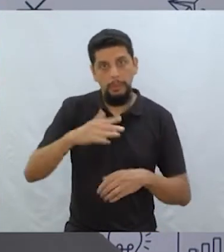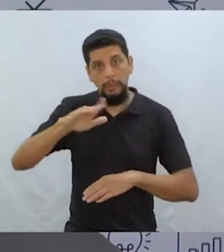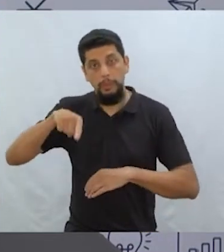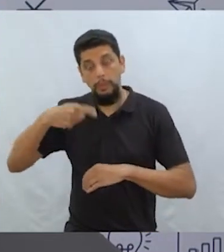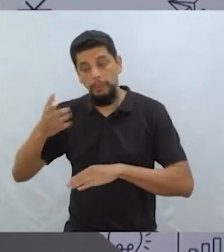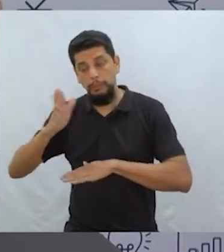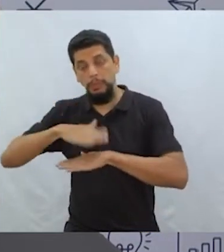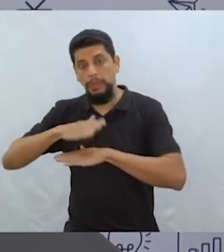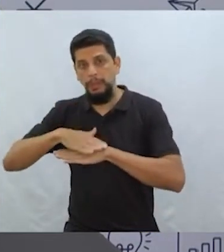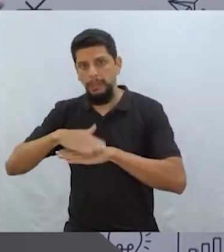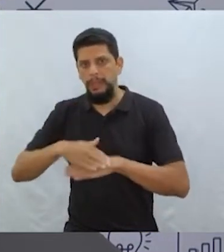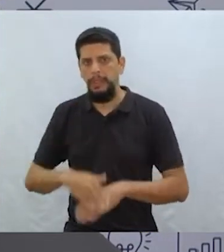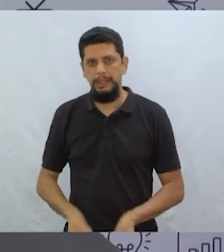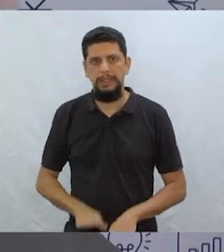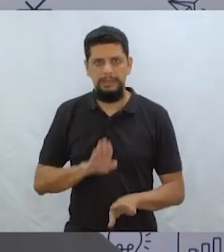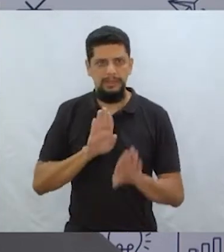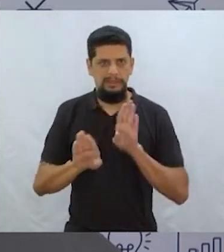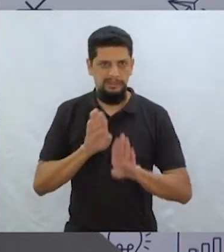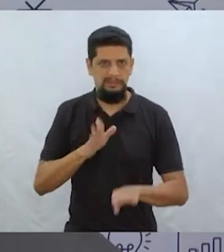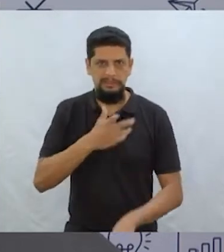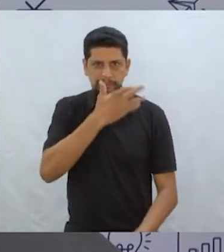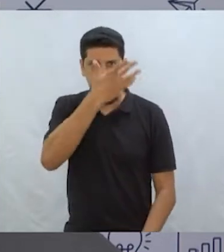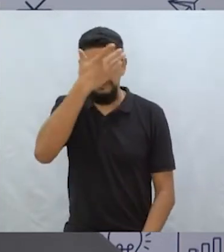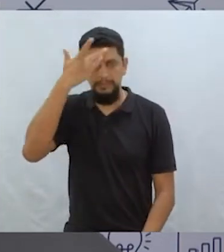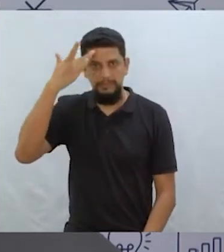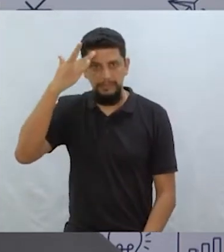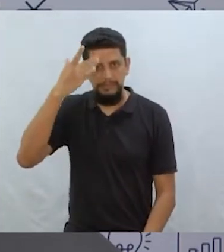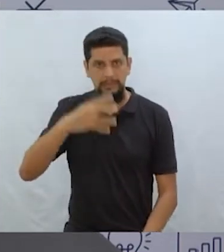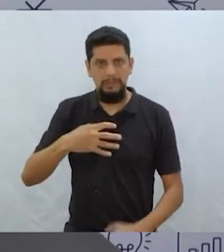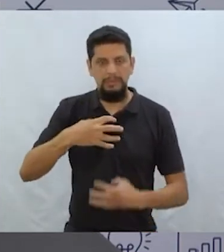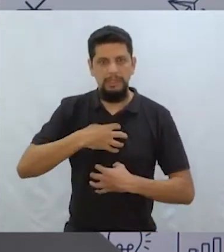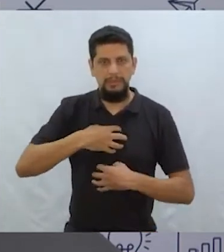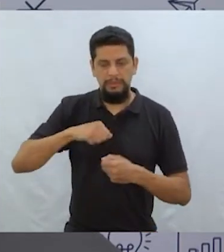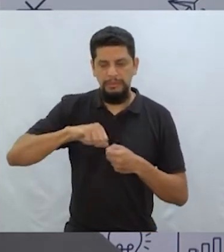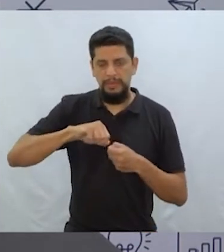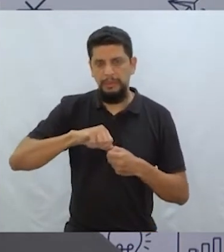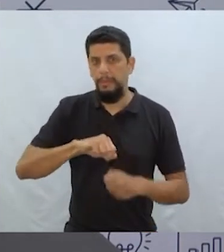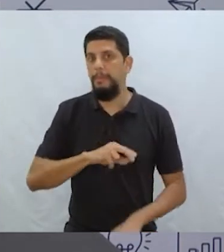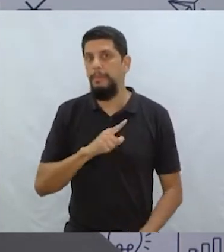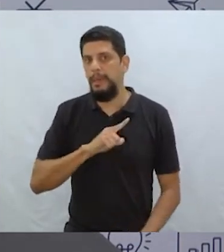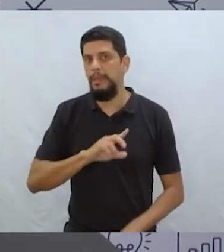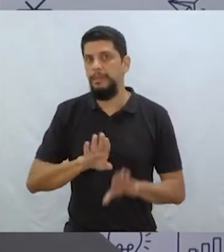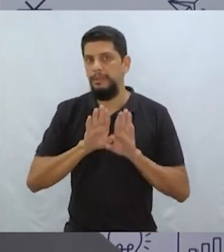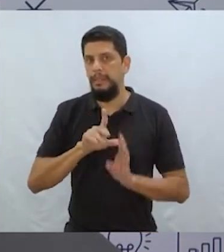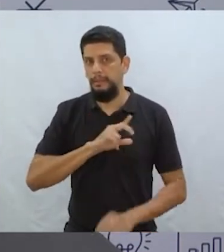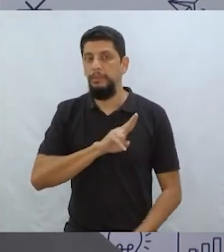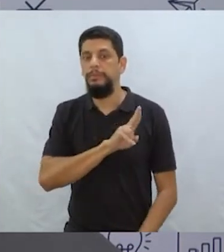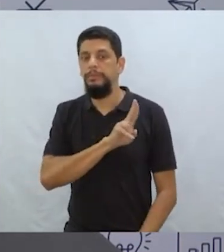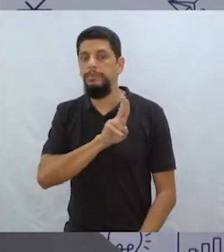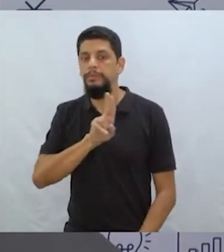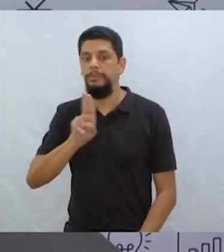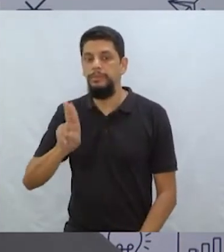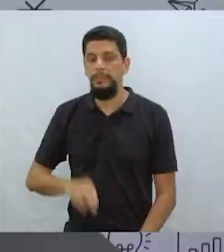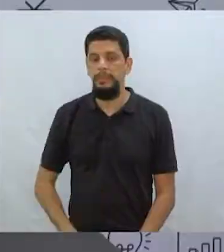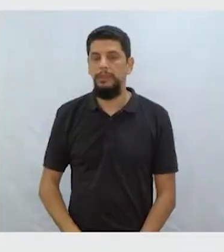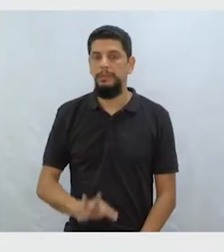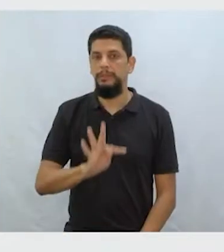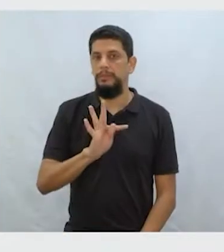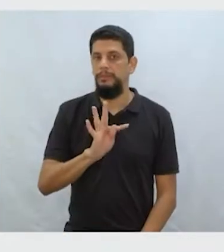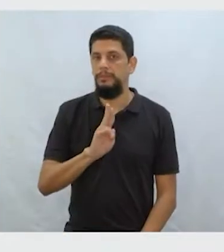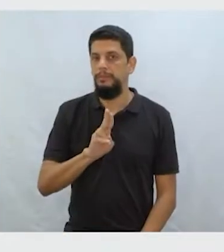coisas e tem todo uma questão de gosto Existem várias maneiras de se fazer mas ele possui um nome que é